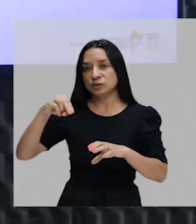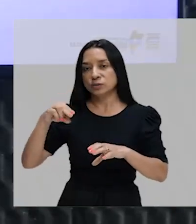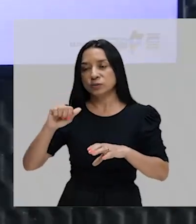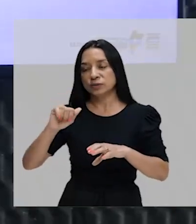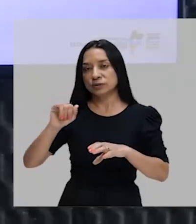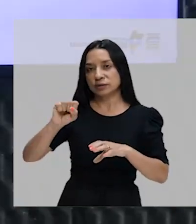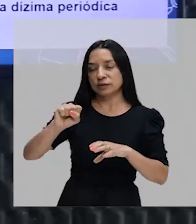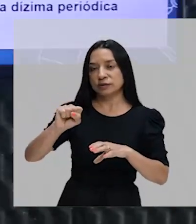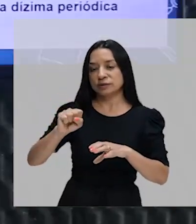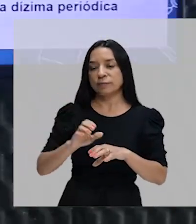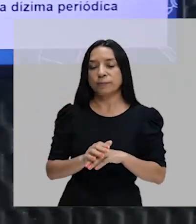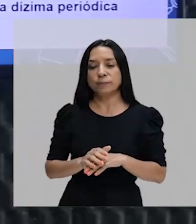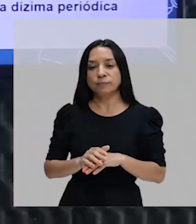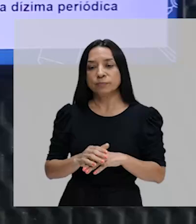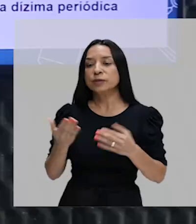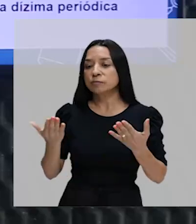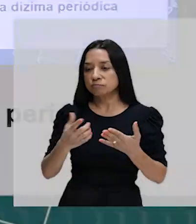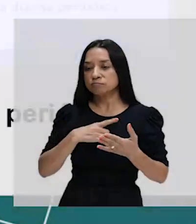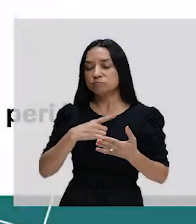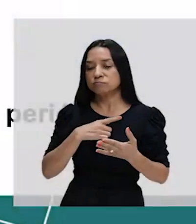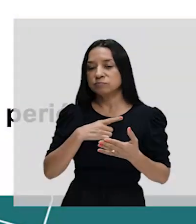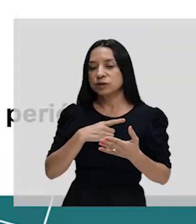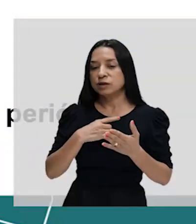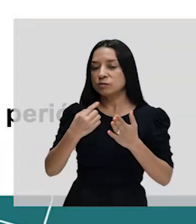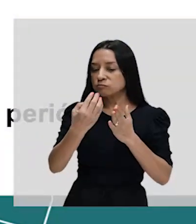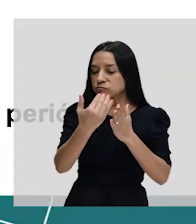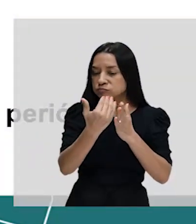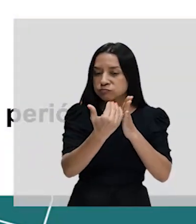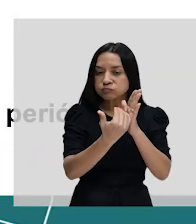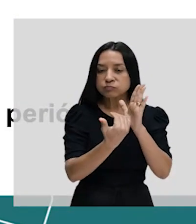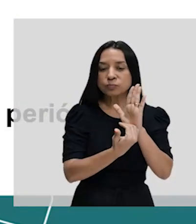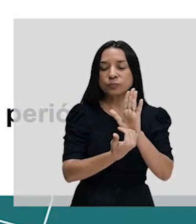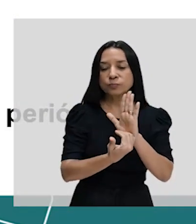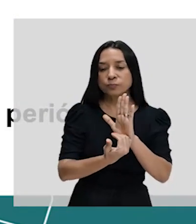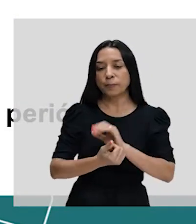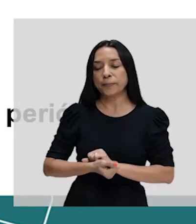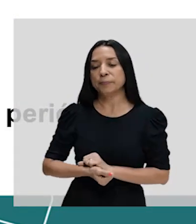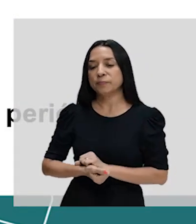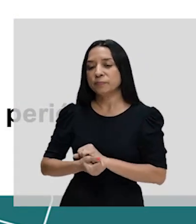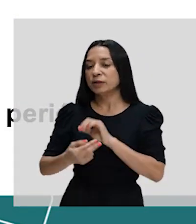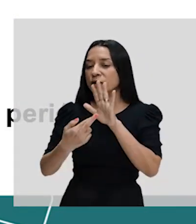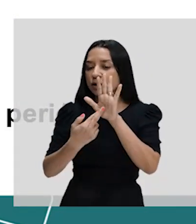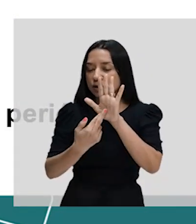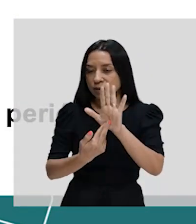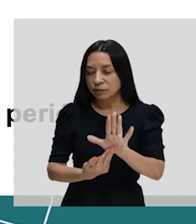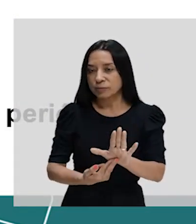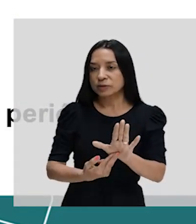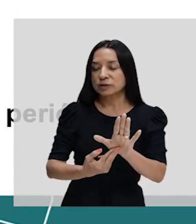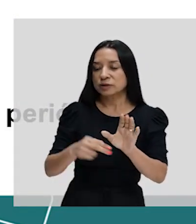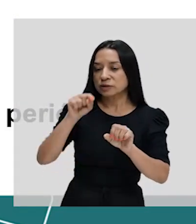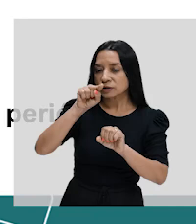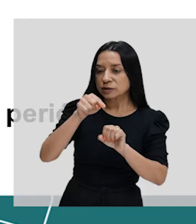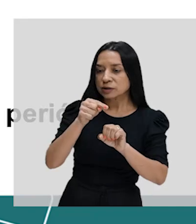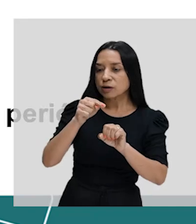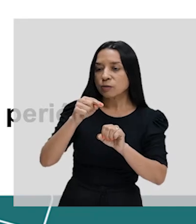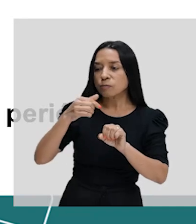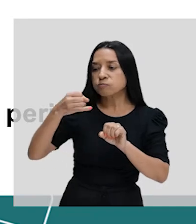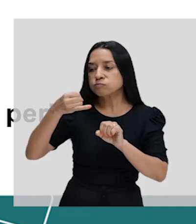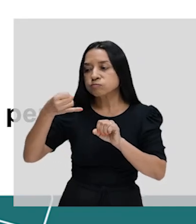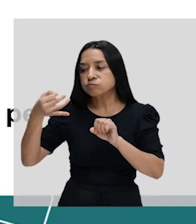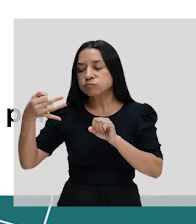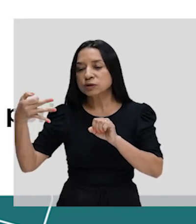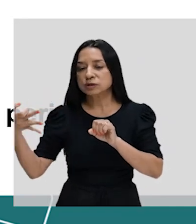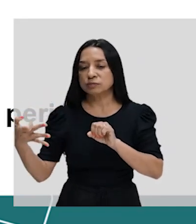dos números racionais, nós temos esse roteiro aqui. Nós vamos ver a chamada representação decimal, nós vamos ver também